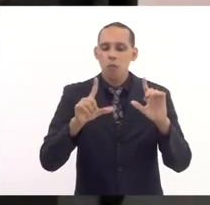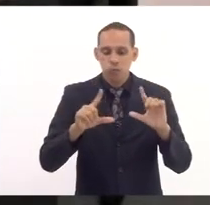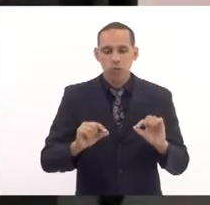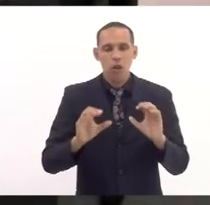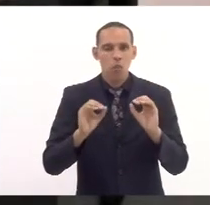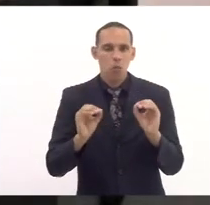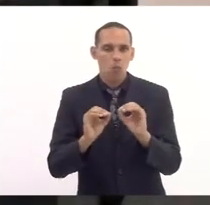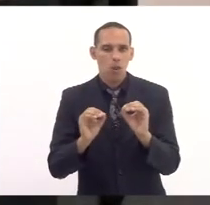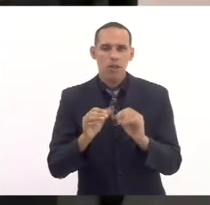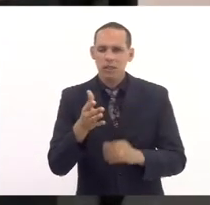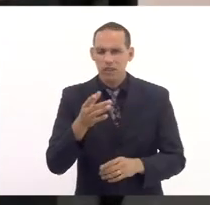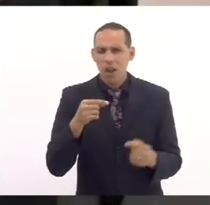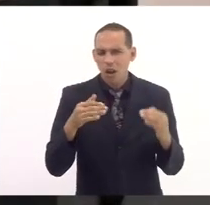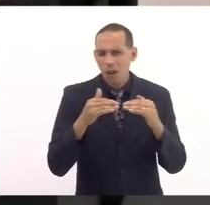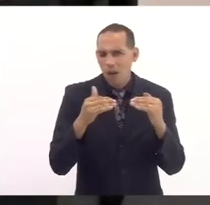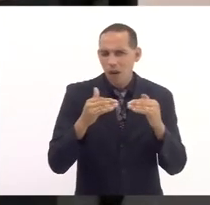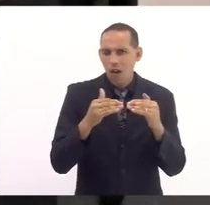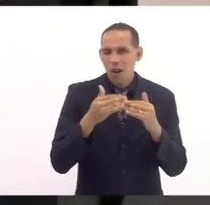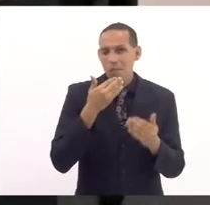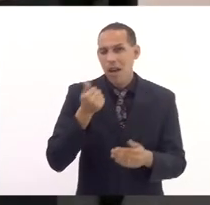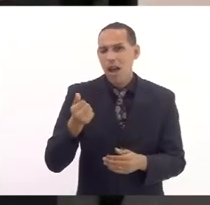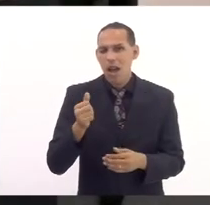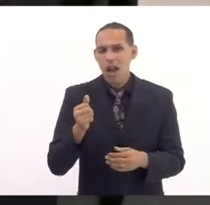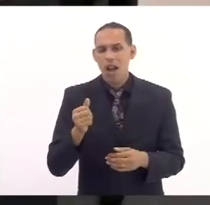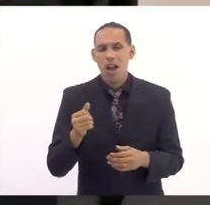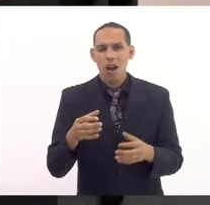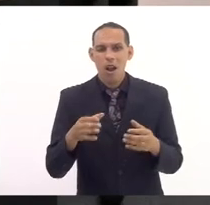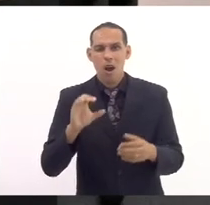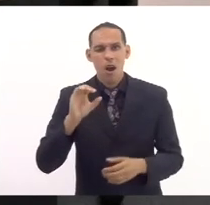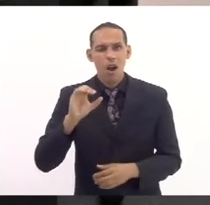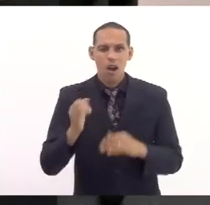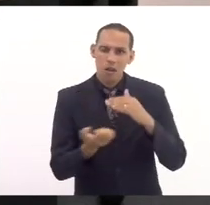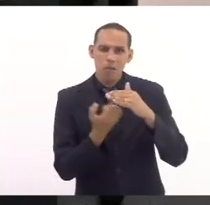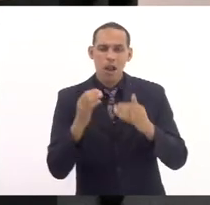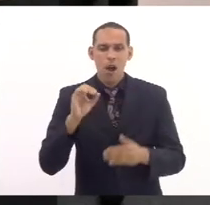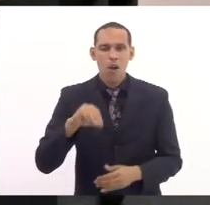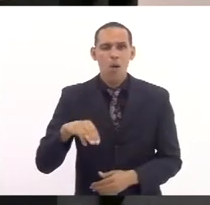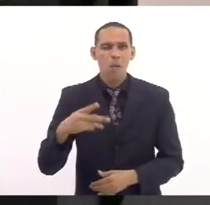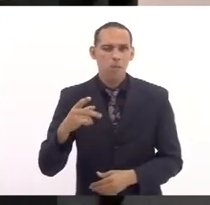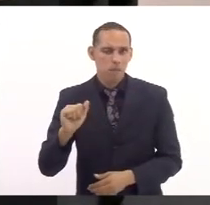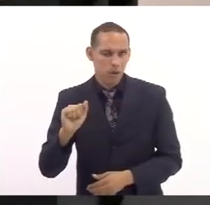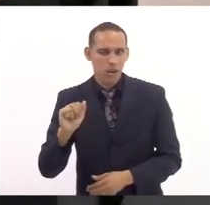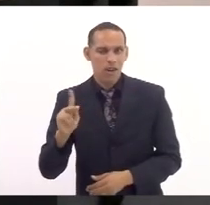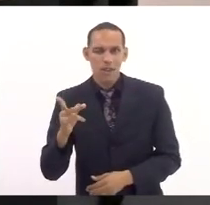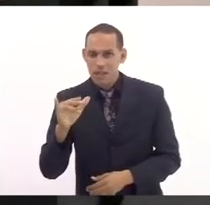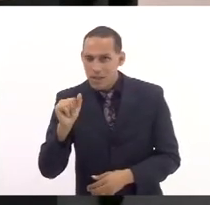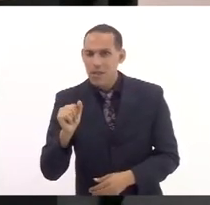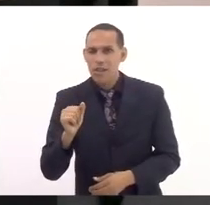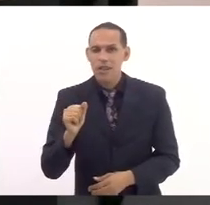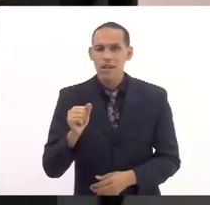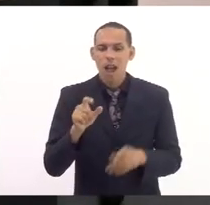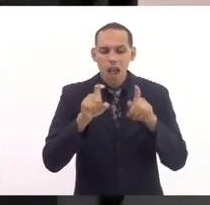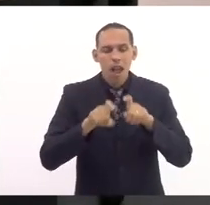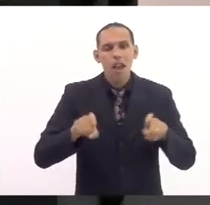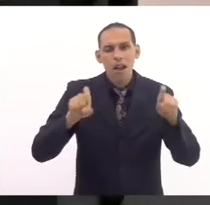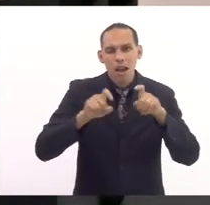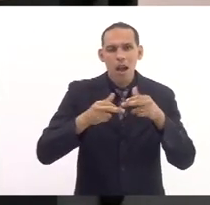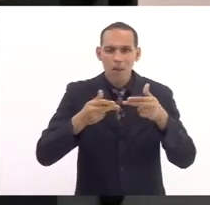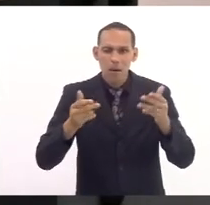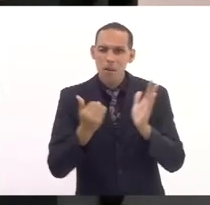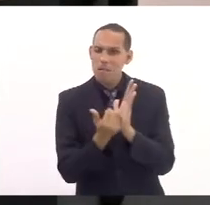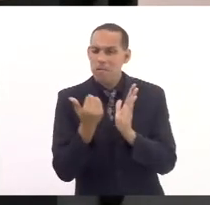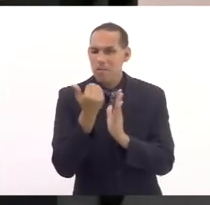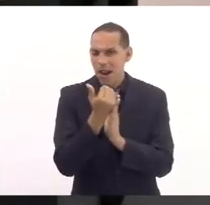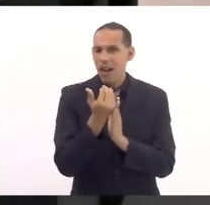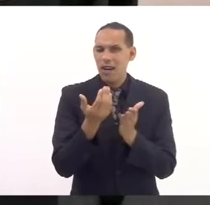importante, é muito mais necessário você ter uma companhia, que você tem um quantitativo maior de homens, teria mais equipamentos para que pudesse fazer